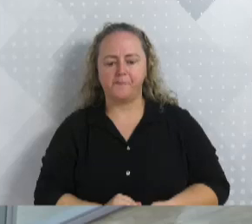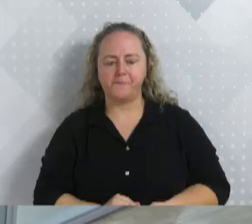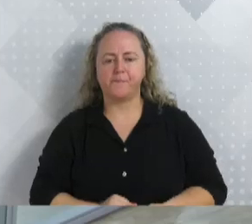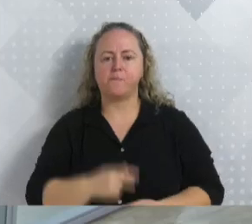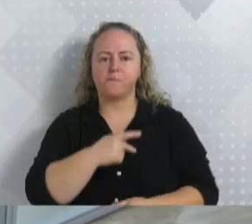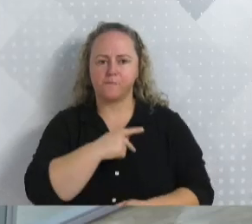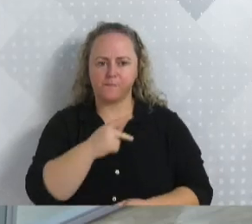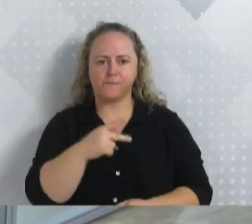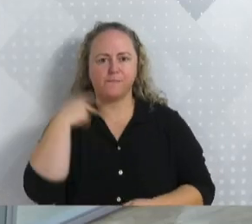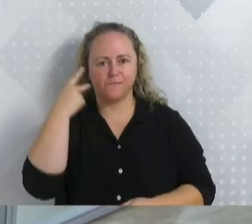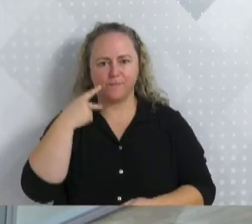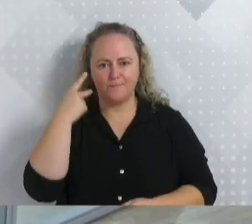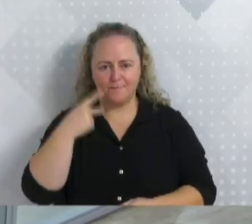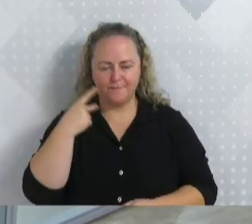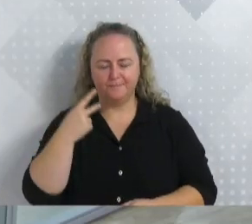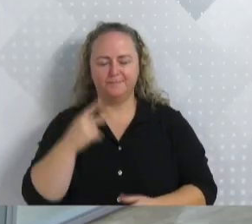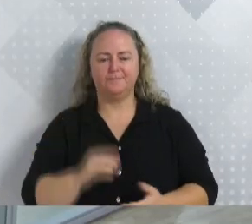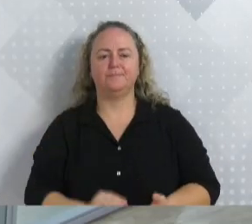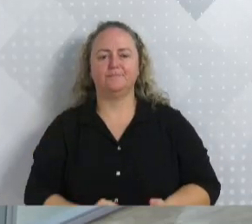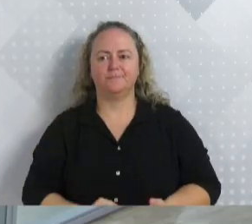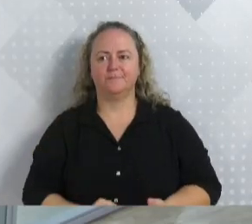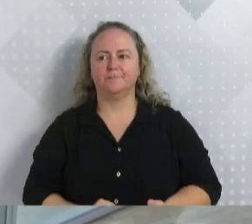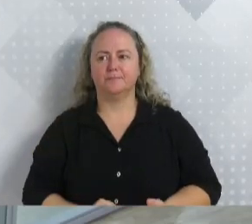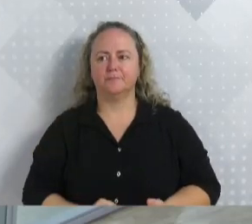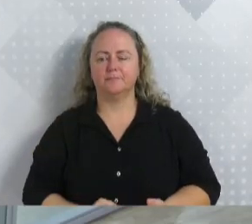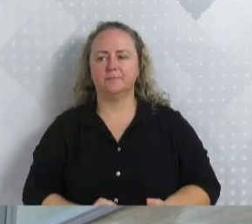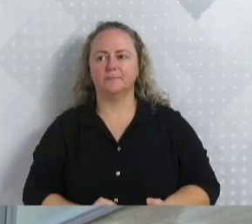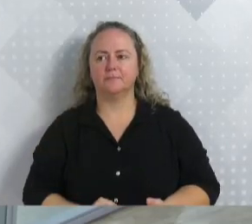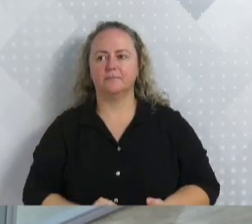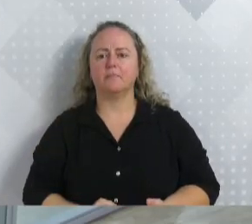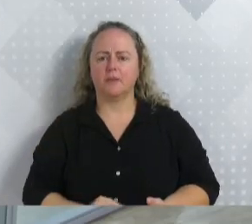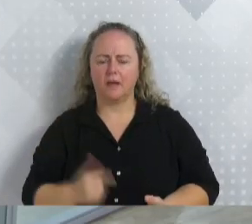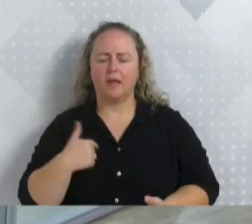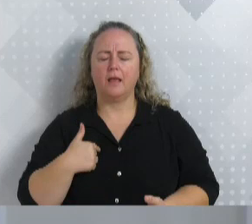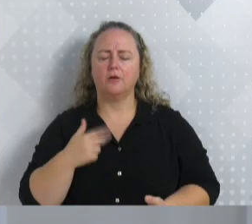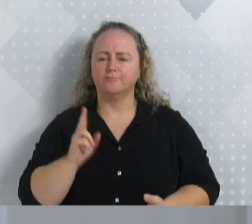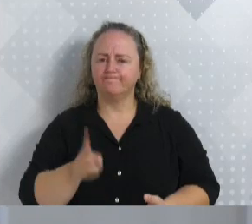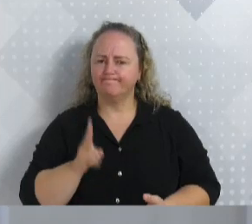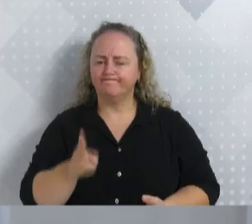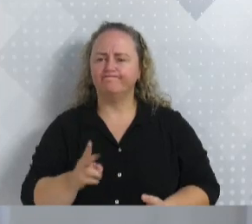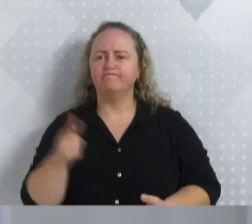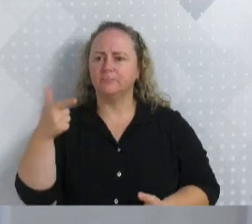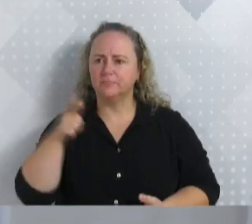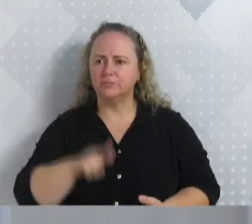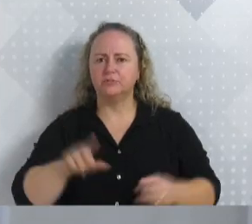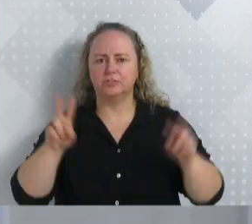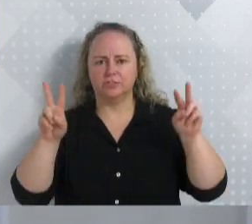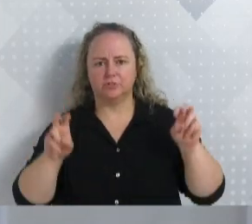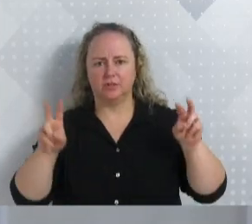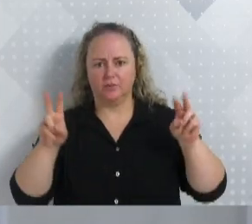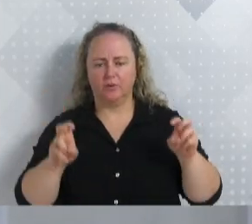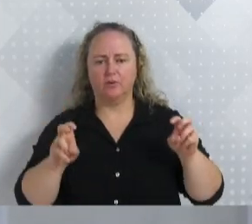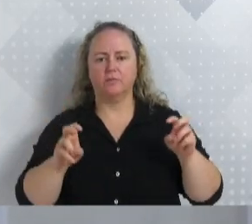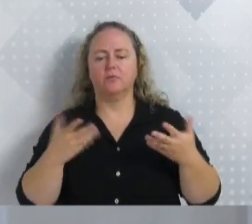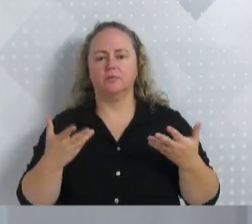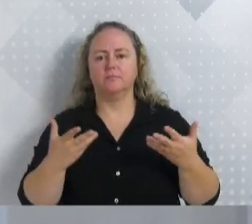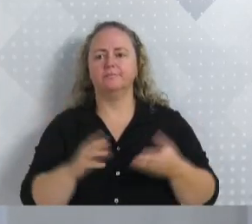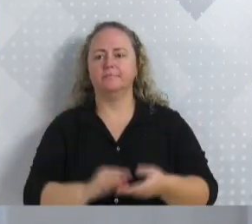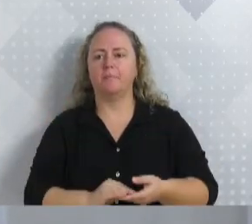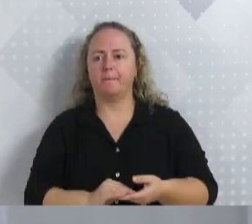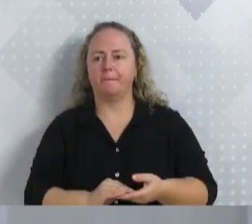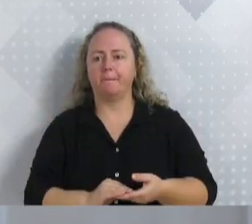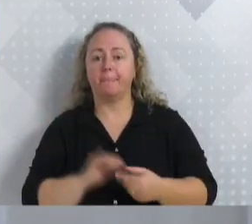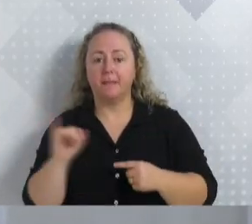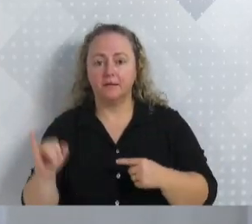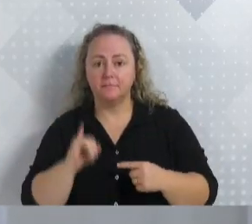Senhor presidente, senhores vereadores, tenho reiteradamente trazido aqui para essa casa o tema espiral de silêncio e falado sobre a